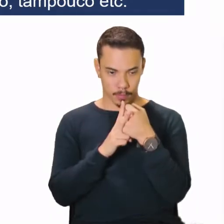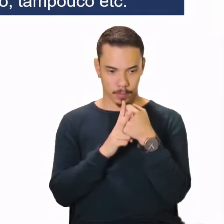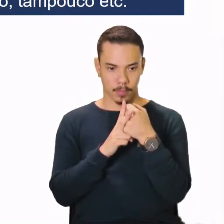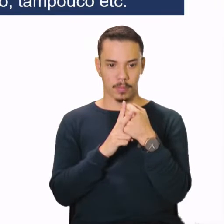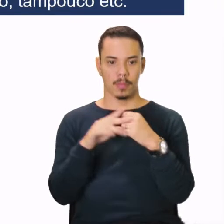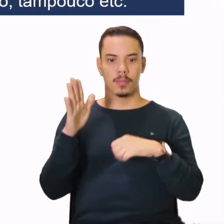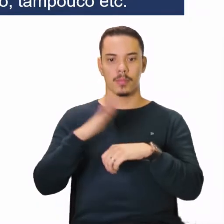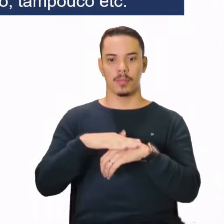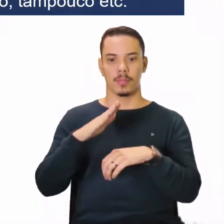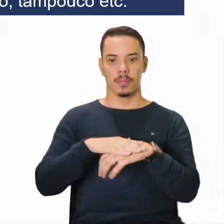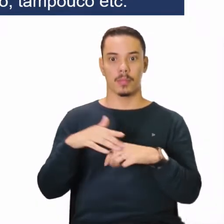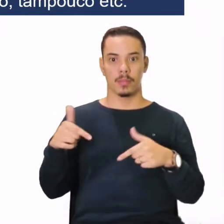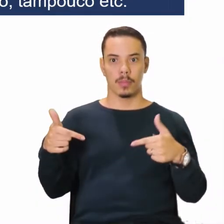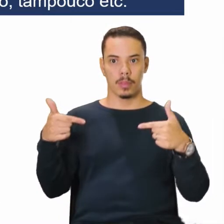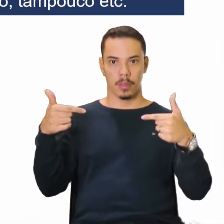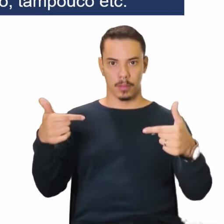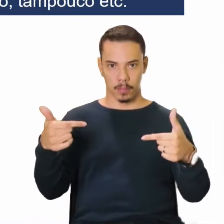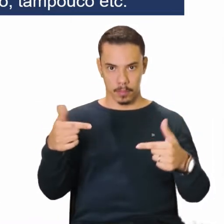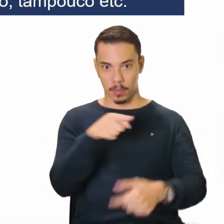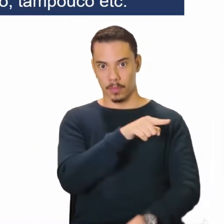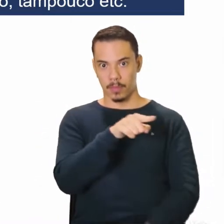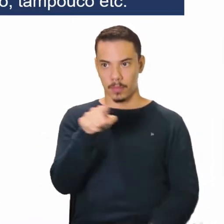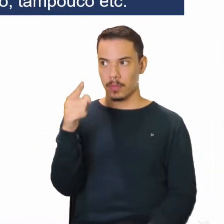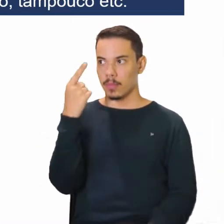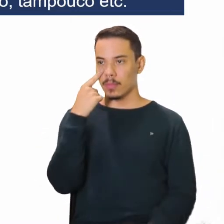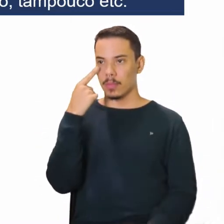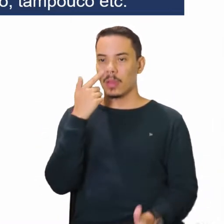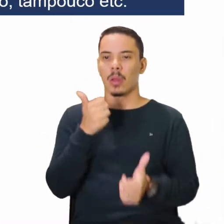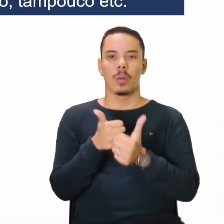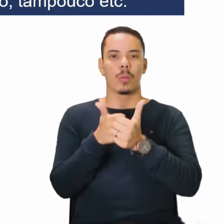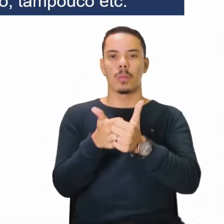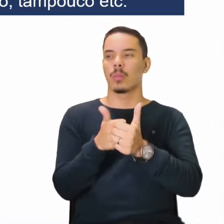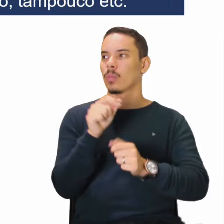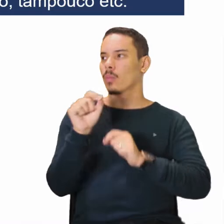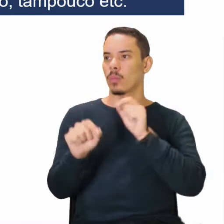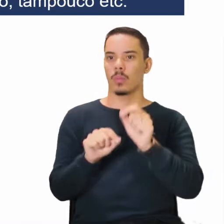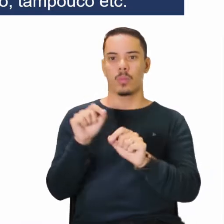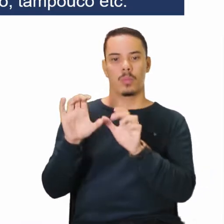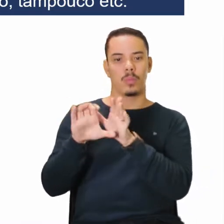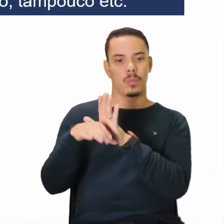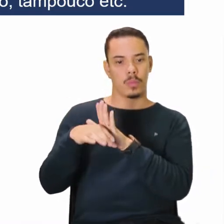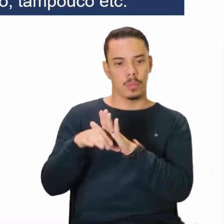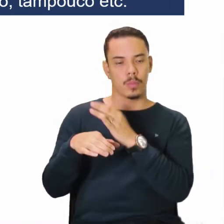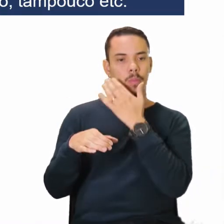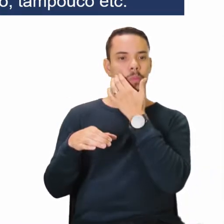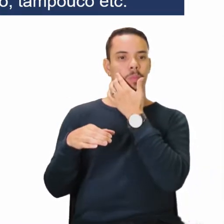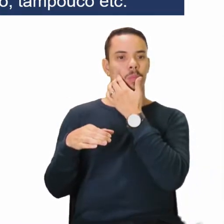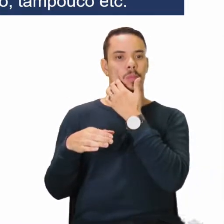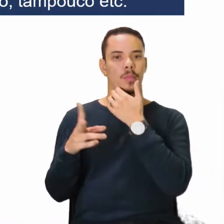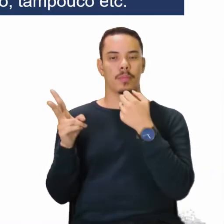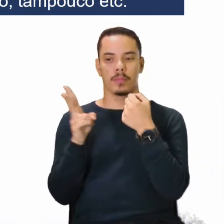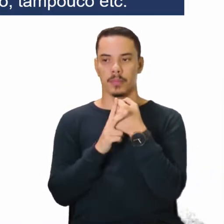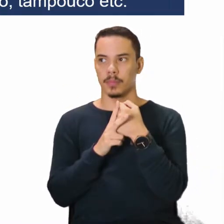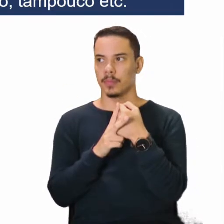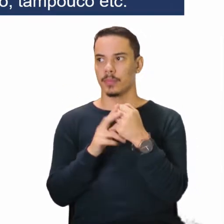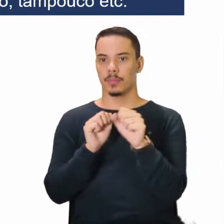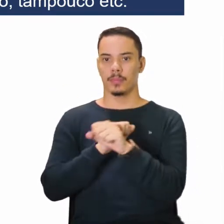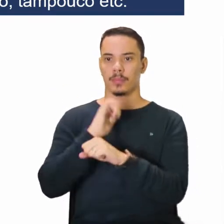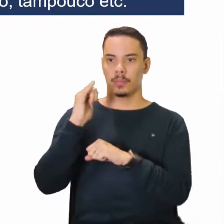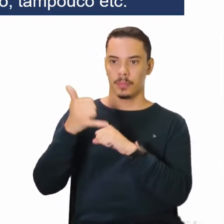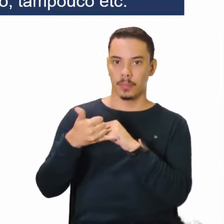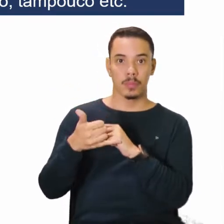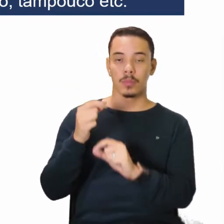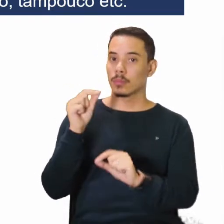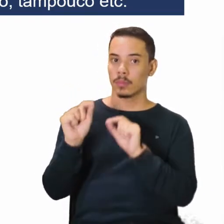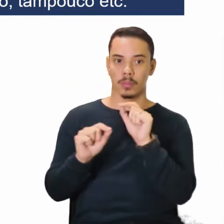trocar a cor, Amadinha, aqui para o nosso estudante acompanhar o que diz o conceito, que ele modifica um verbo, um adjetivo, um